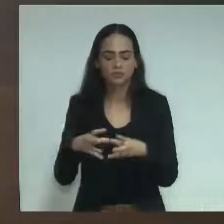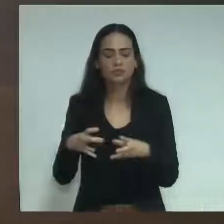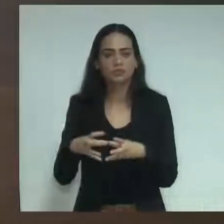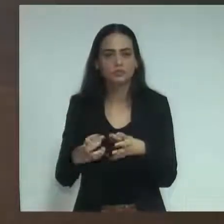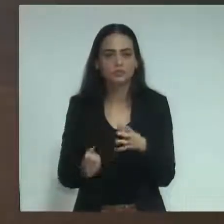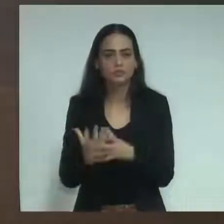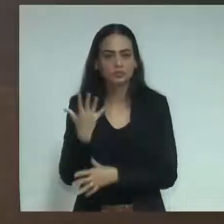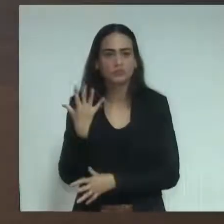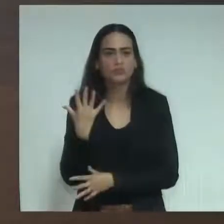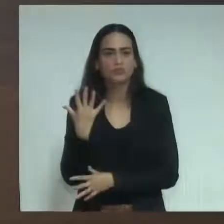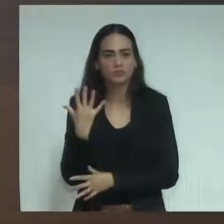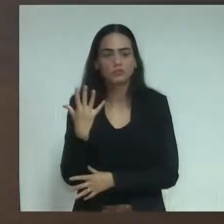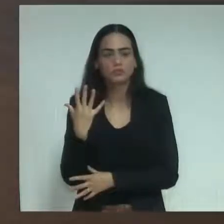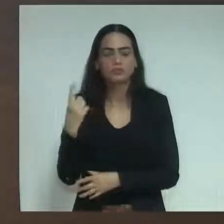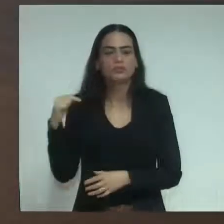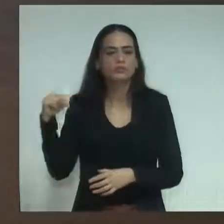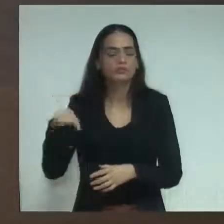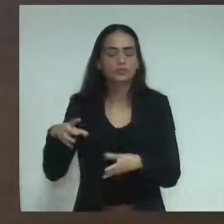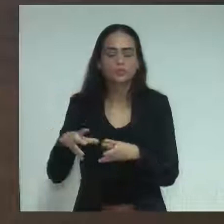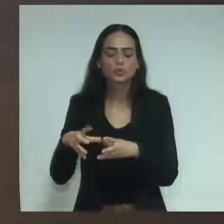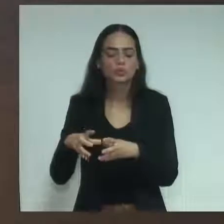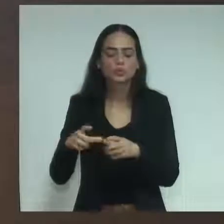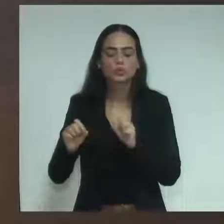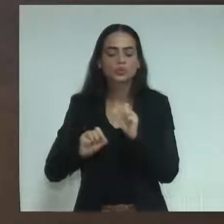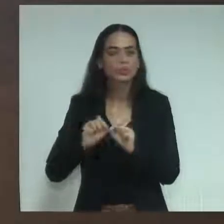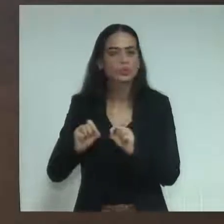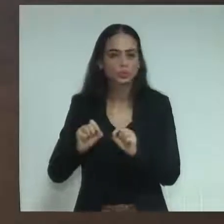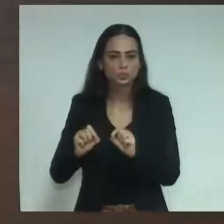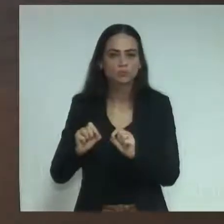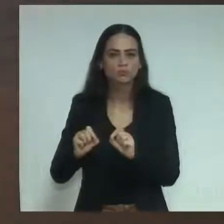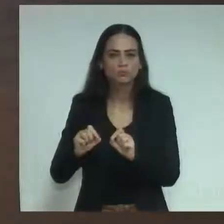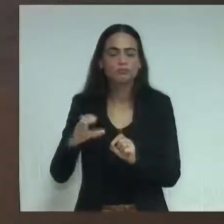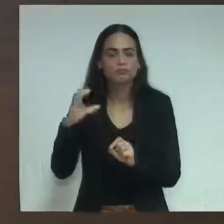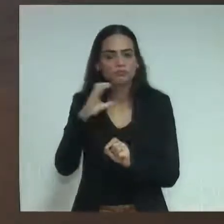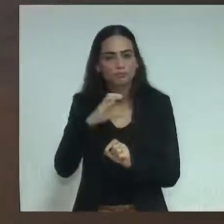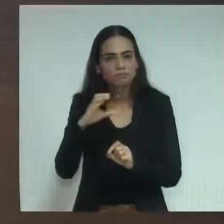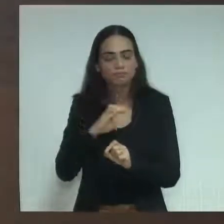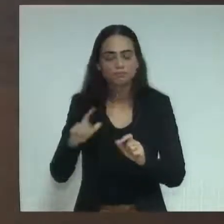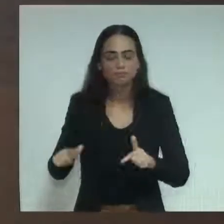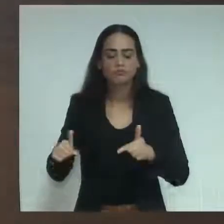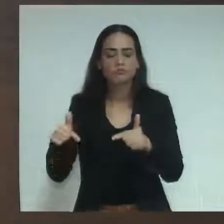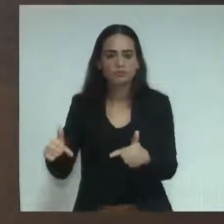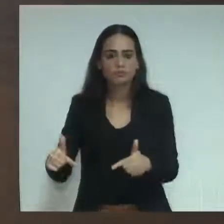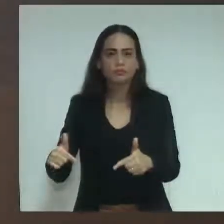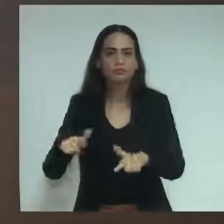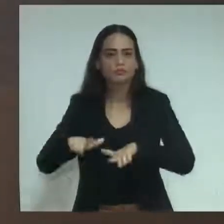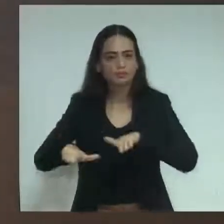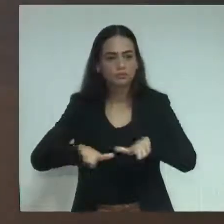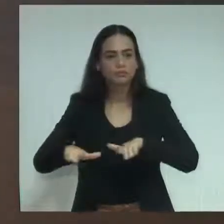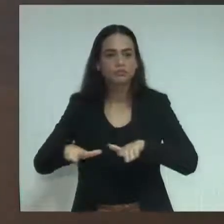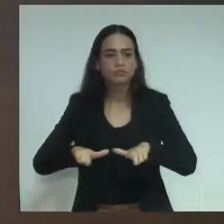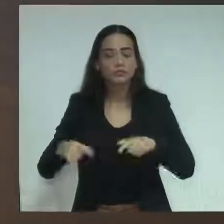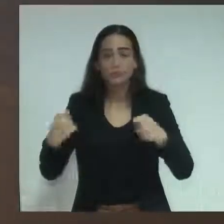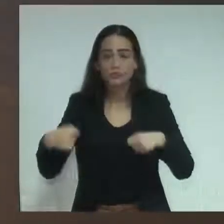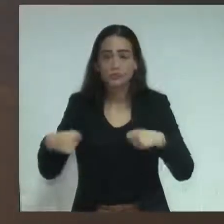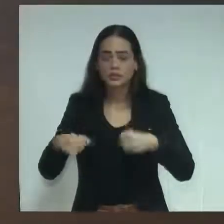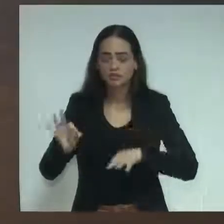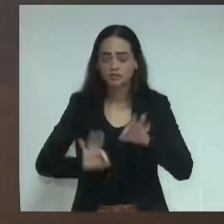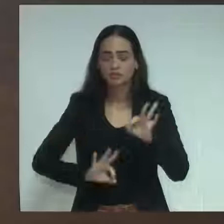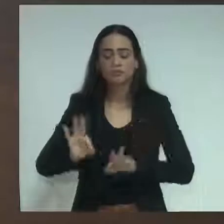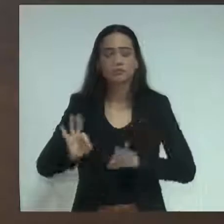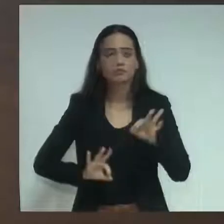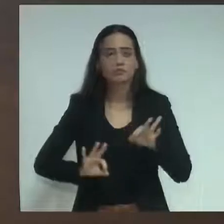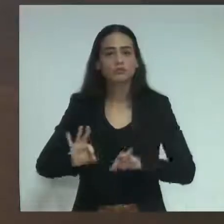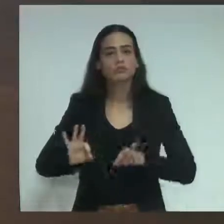interministerial. Qual o objetivo? Um resultado imediato do trabalho é a definição de uma política nacional de juventude.